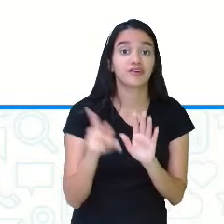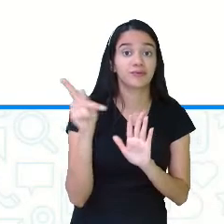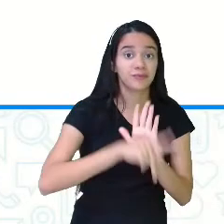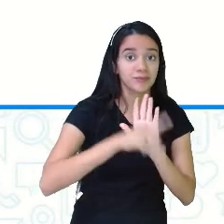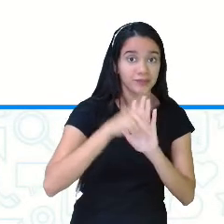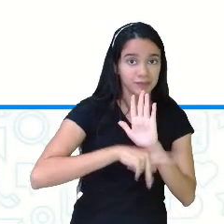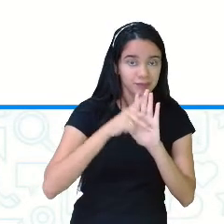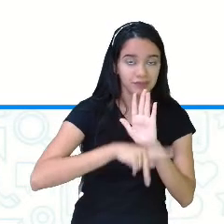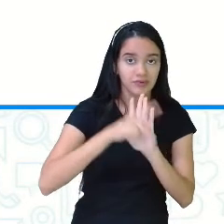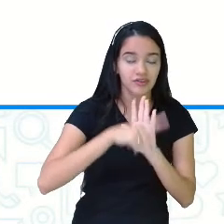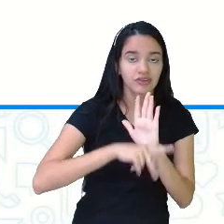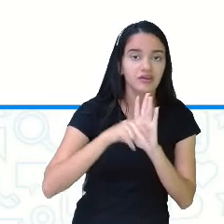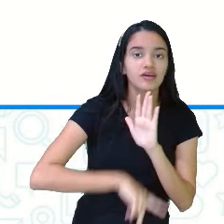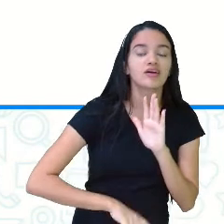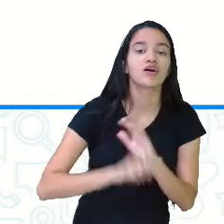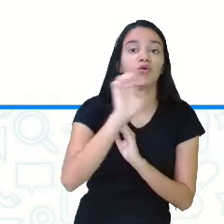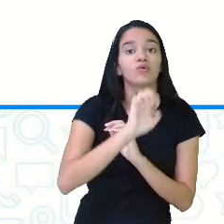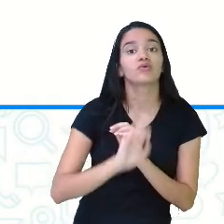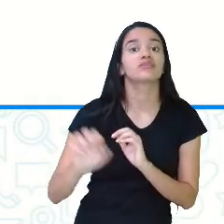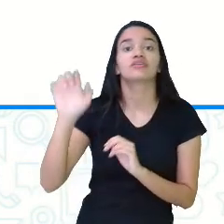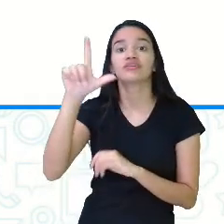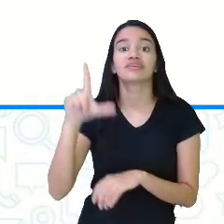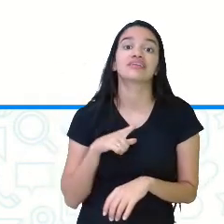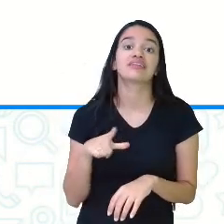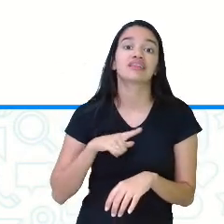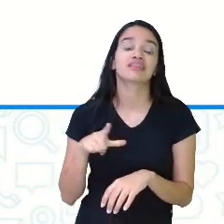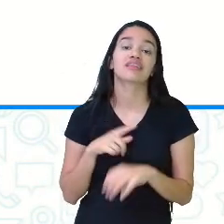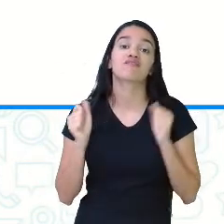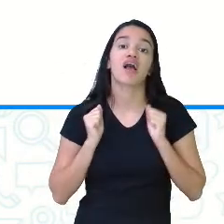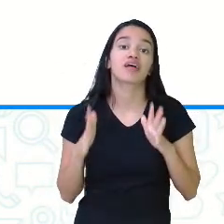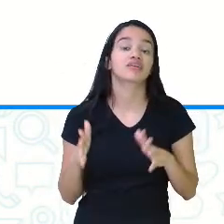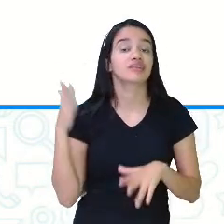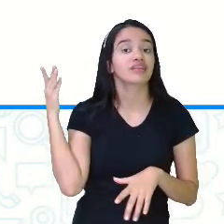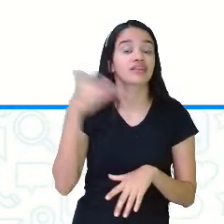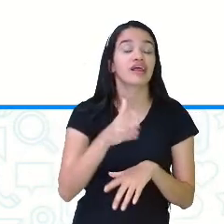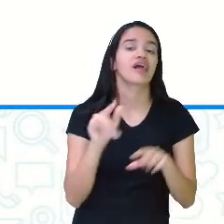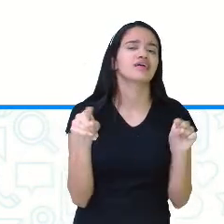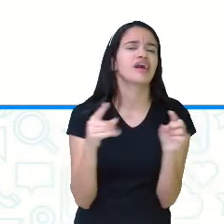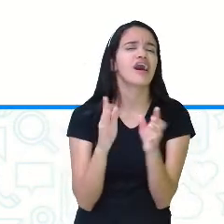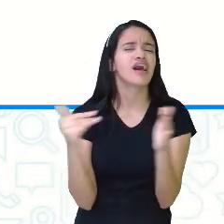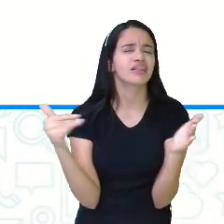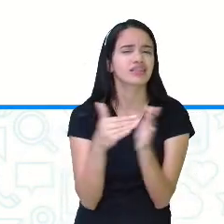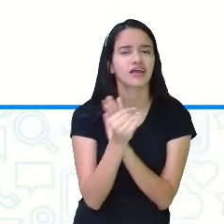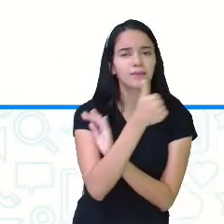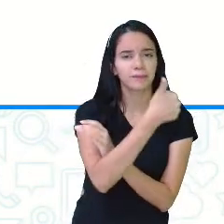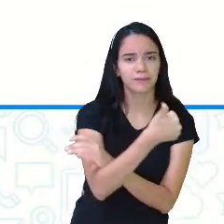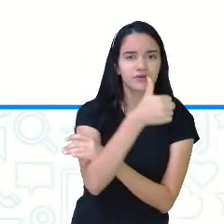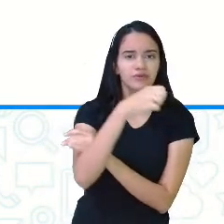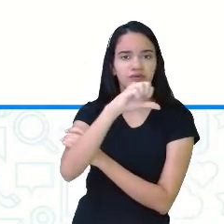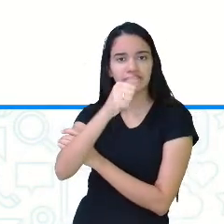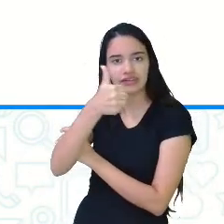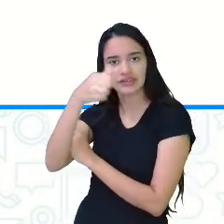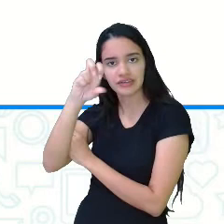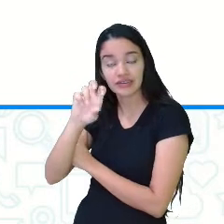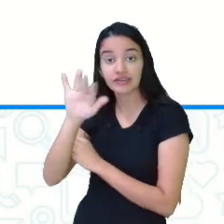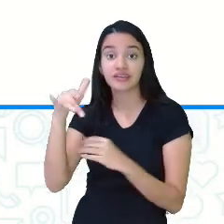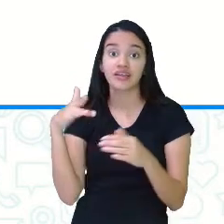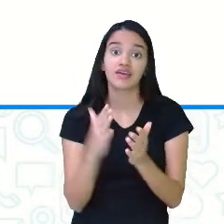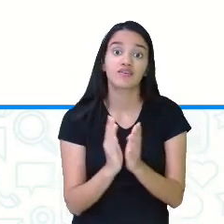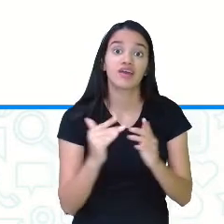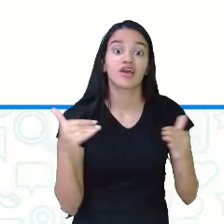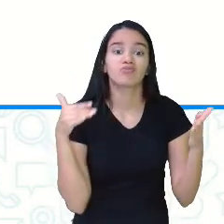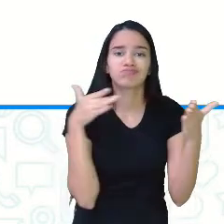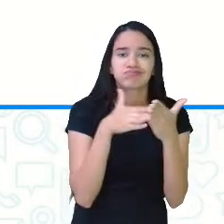de interiorização, o Estado teve ação direta até o ano de 1915, que teve intervenção até do Exército. O